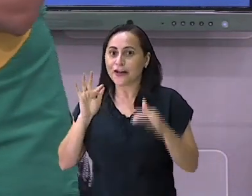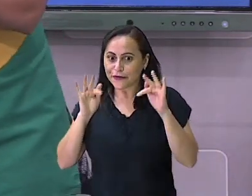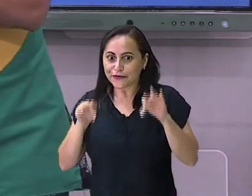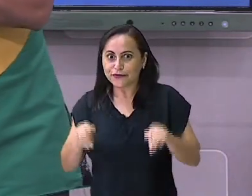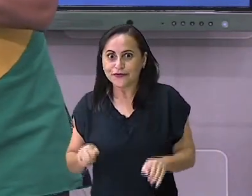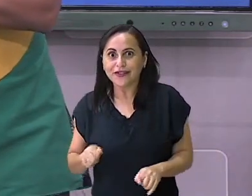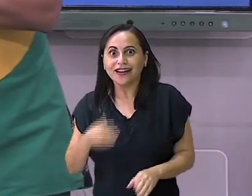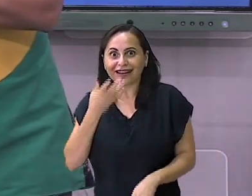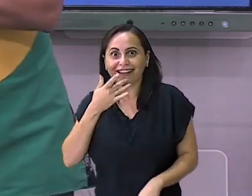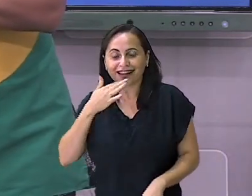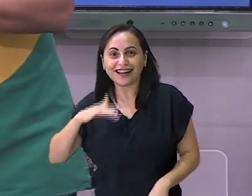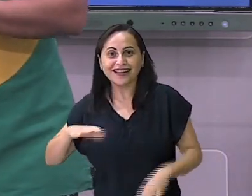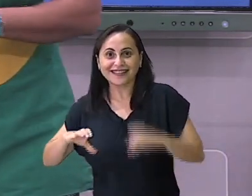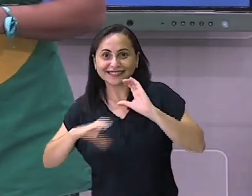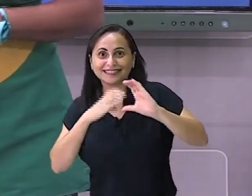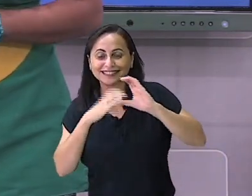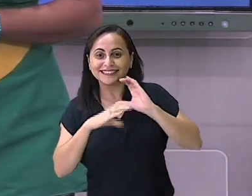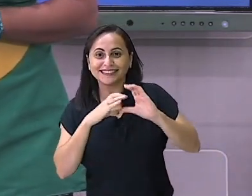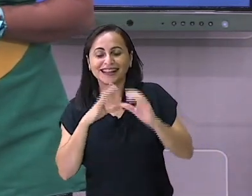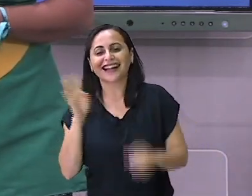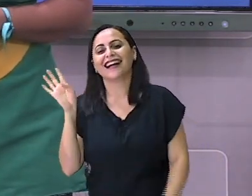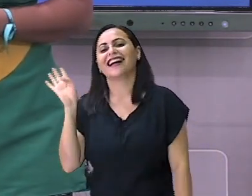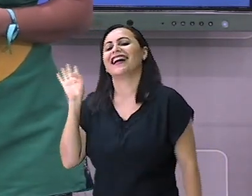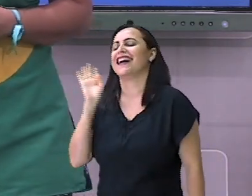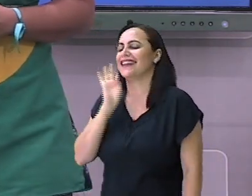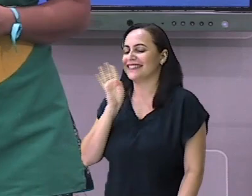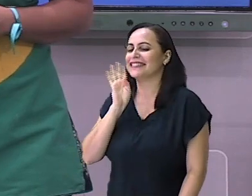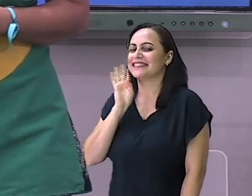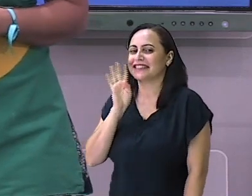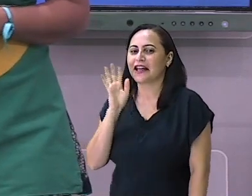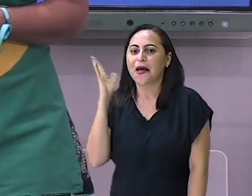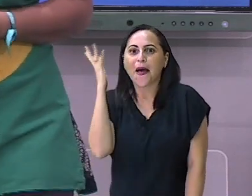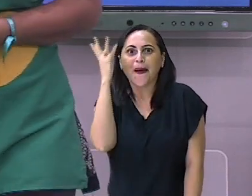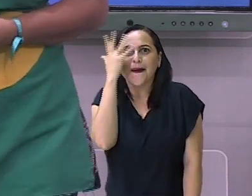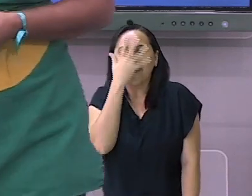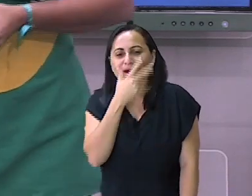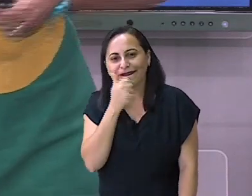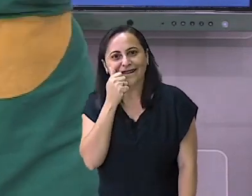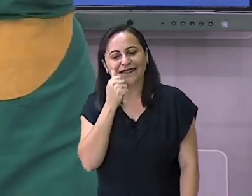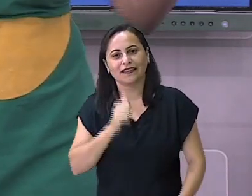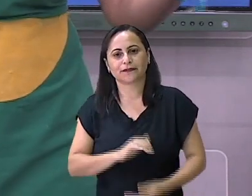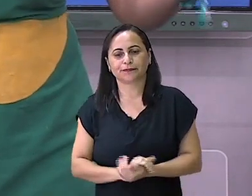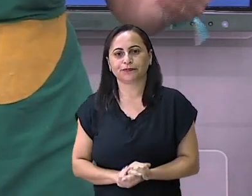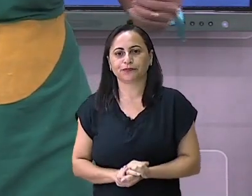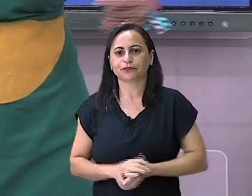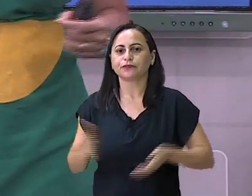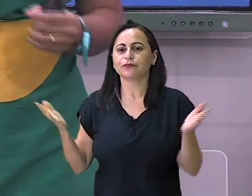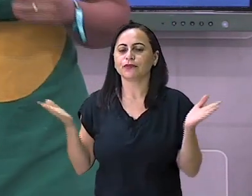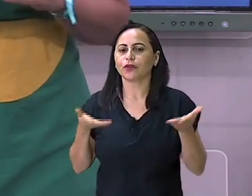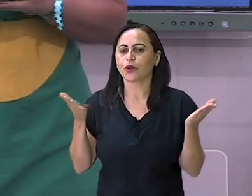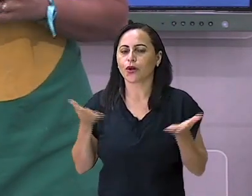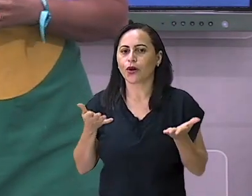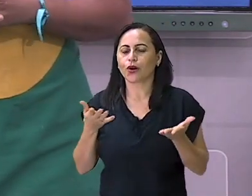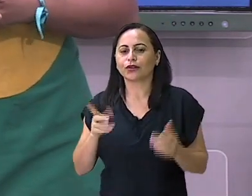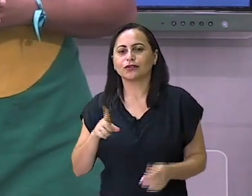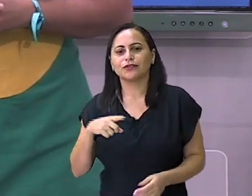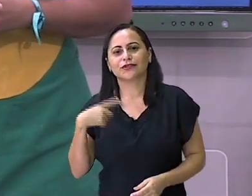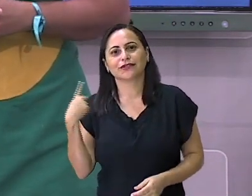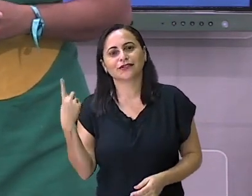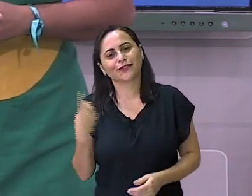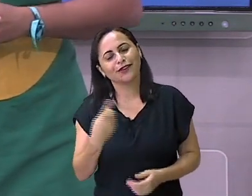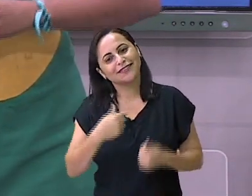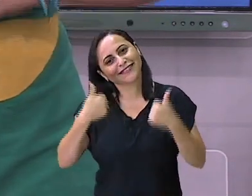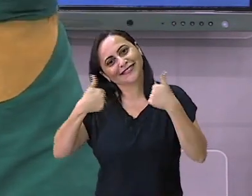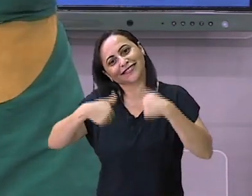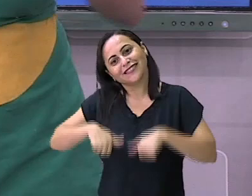uma criança cantando? Que lindo! Muito lindo, não é mesmo, crianças? E hoje nós vamos ficando por